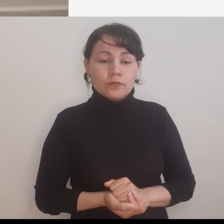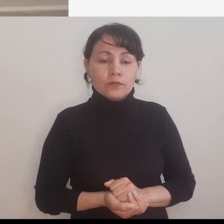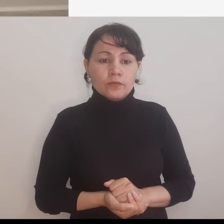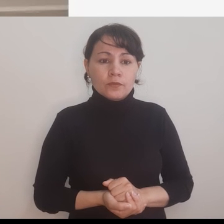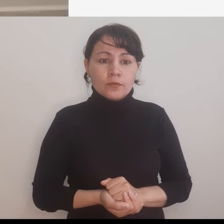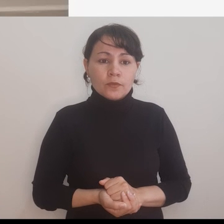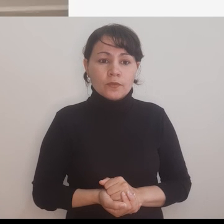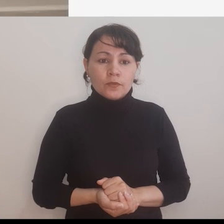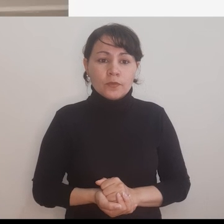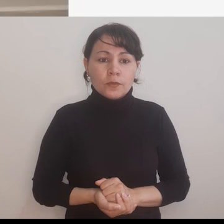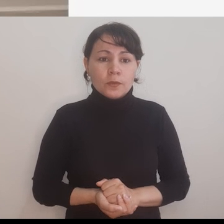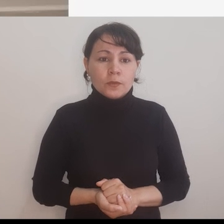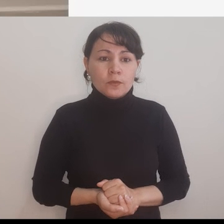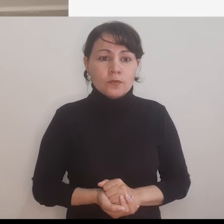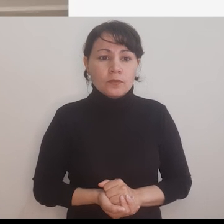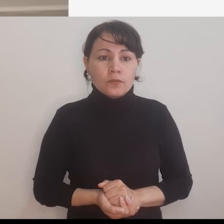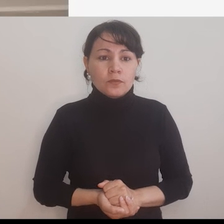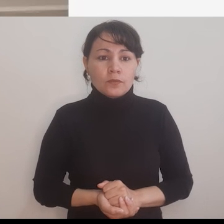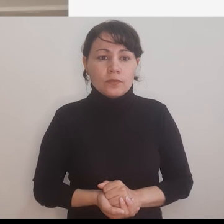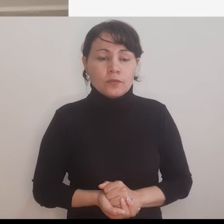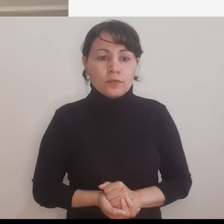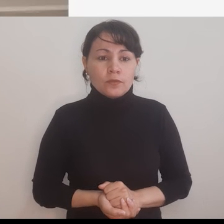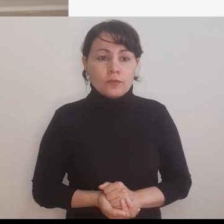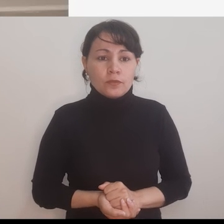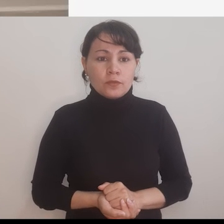Deixa eu só